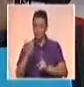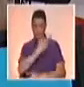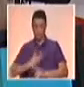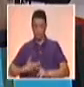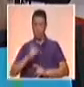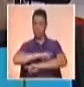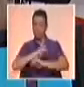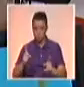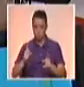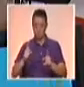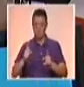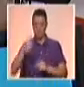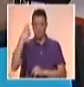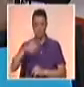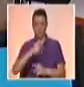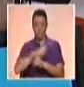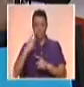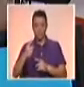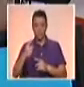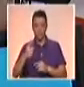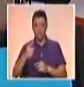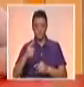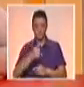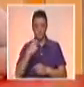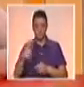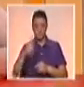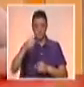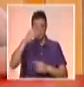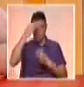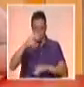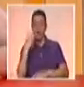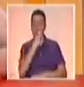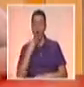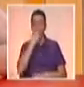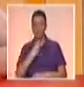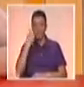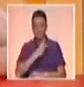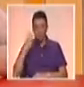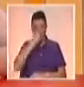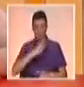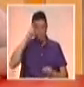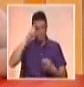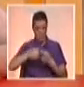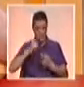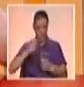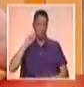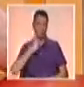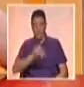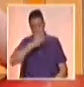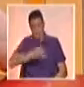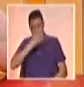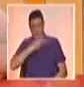Teve uma altura que foi inibida, porque era o ensino oralista e o que se queria era que o surdo